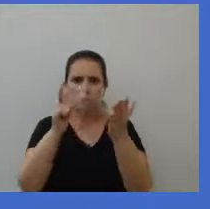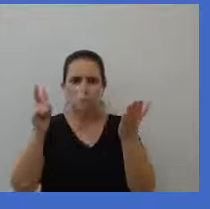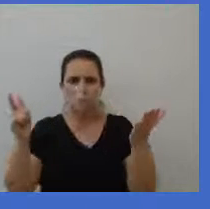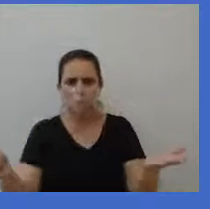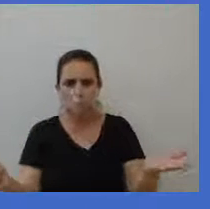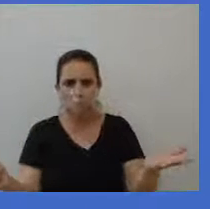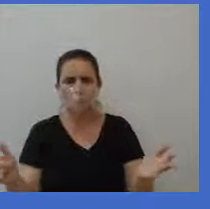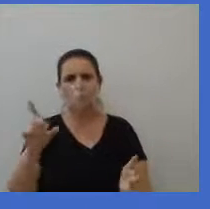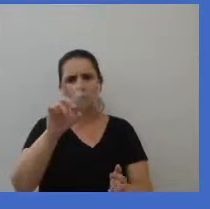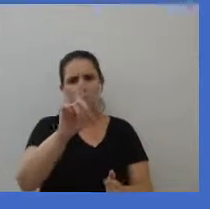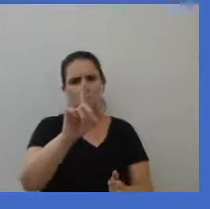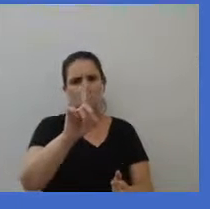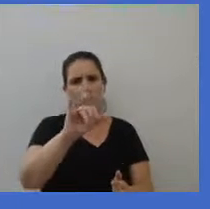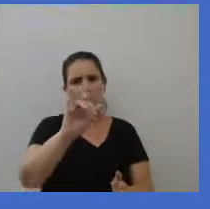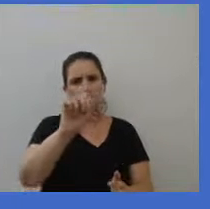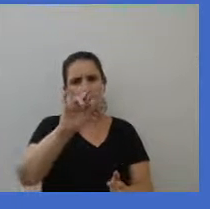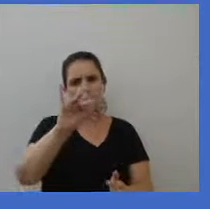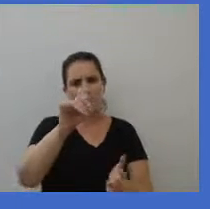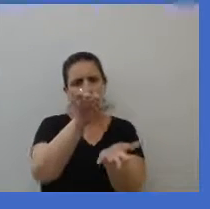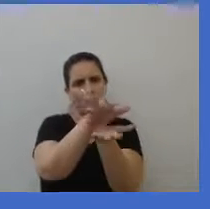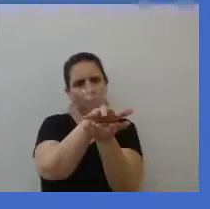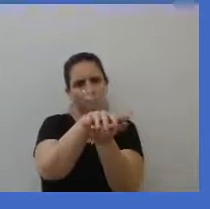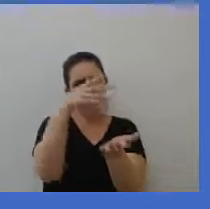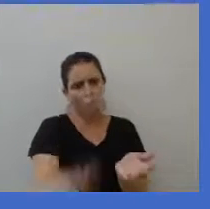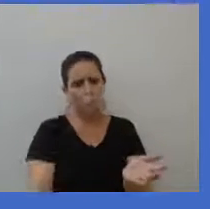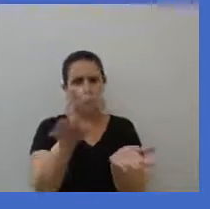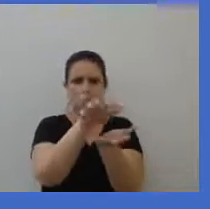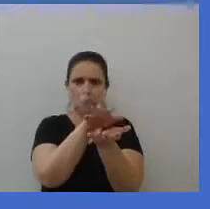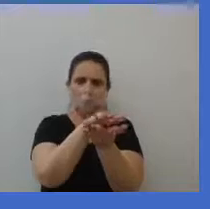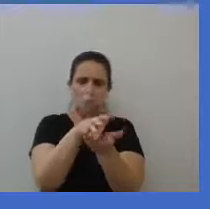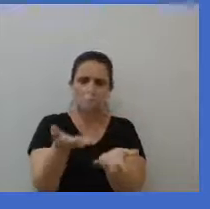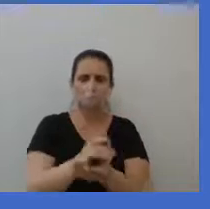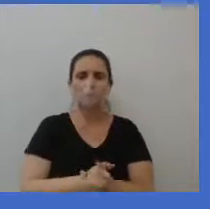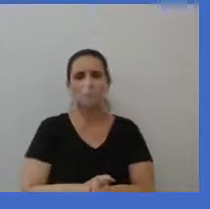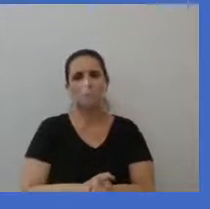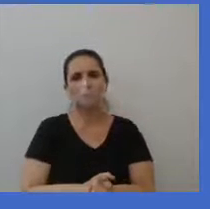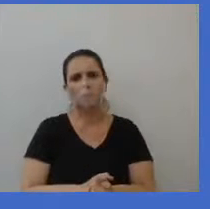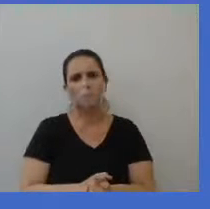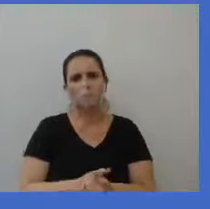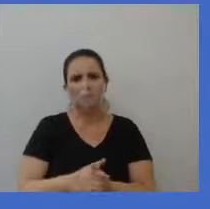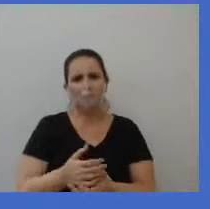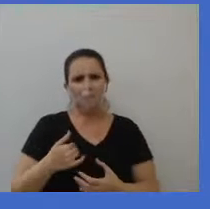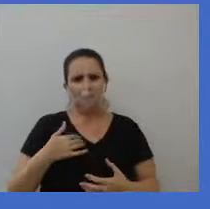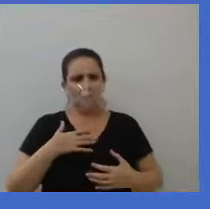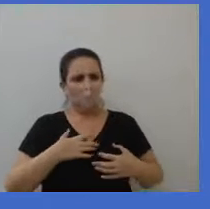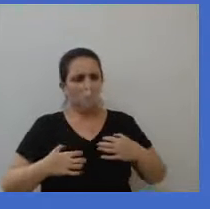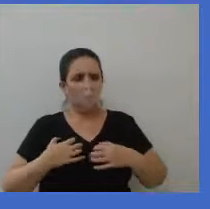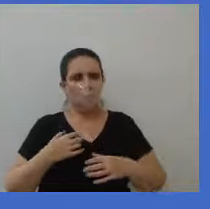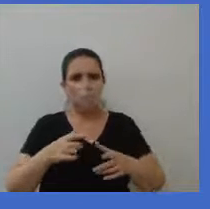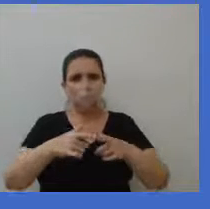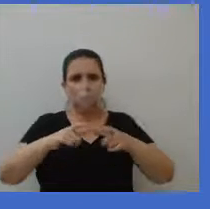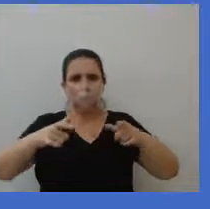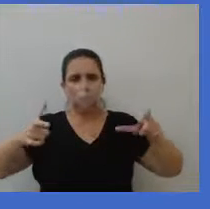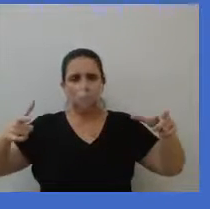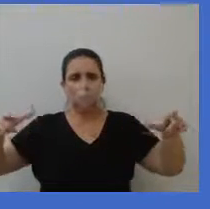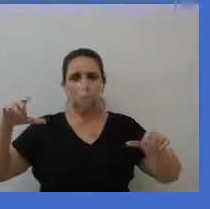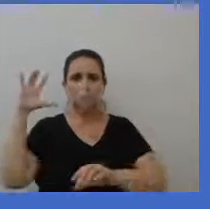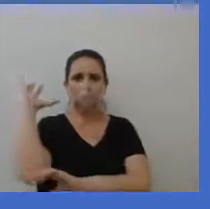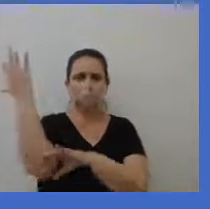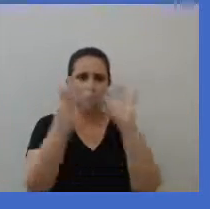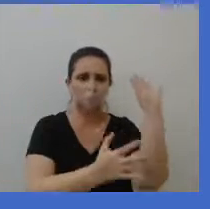lá. Facebook, exagero e uma linguagem coloquial, uma linguagem cheia de erros de